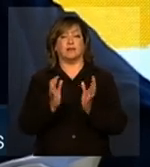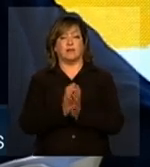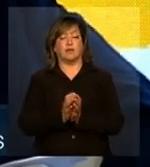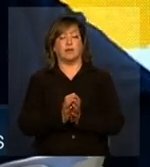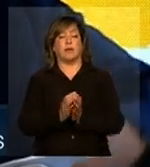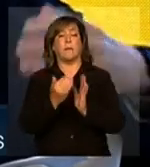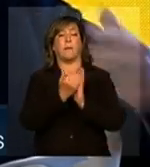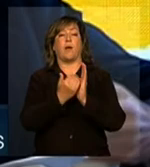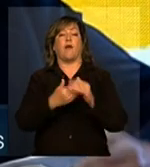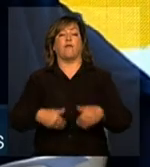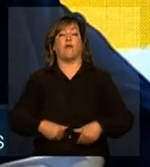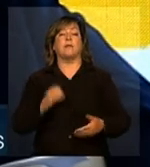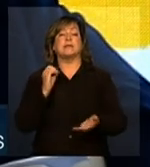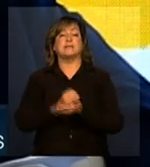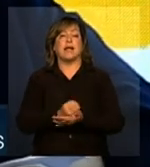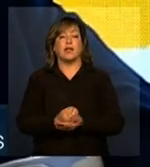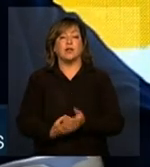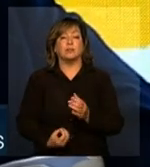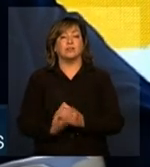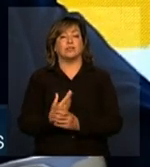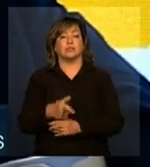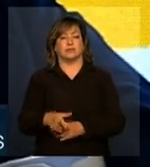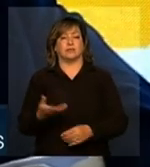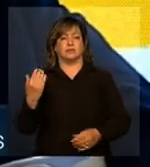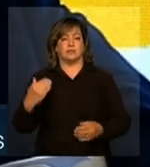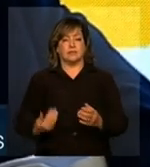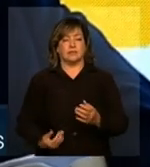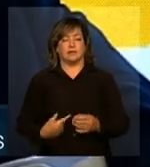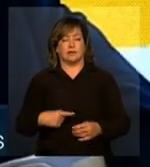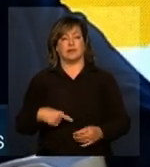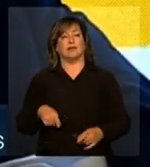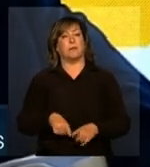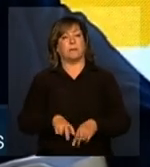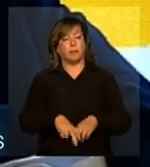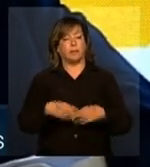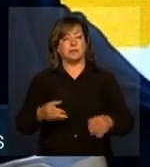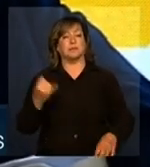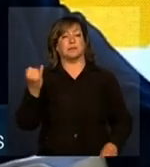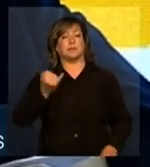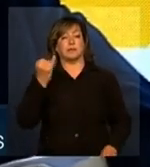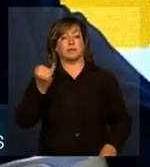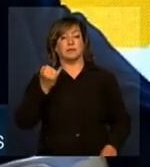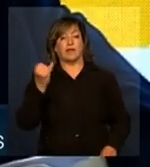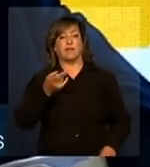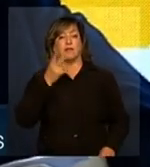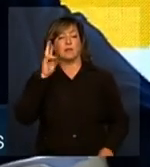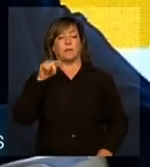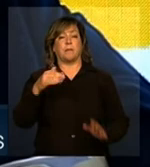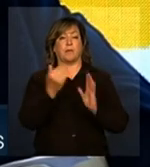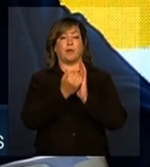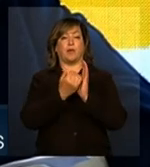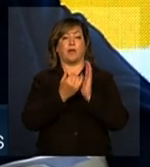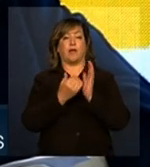Fome Zero, da implantação do Programa Fome Zero. Por isso é importante falar do Programa